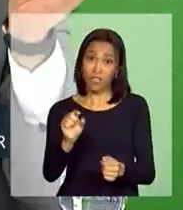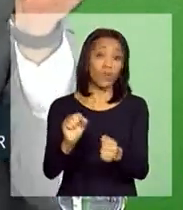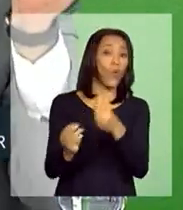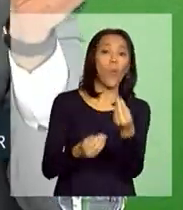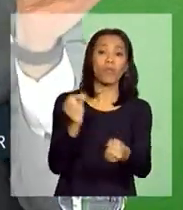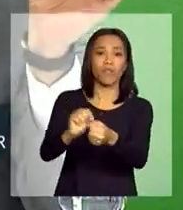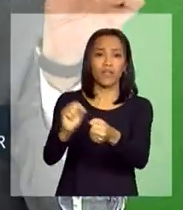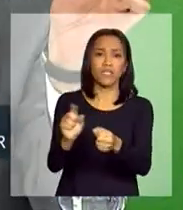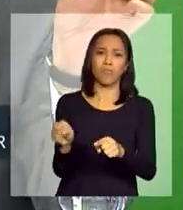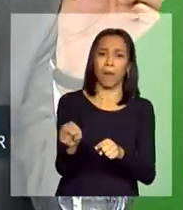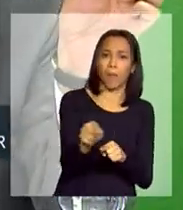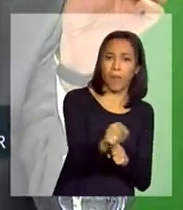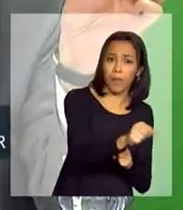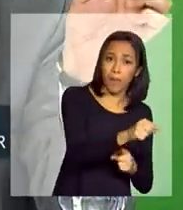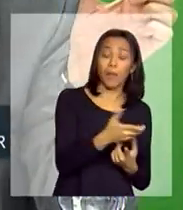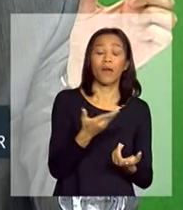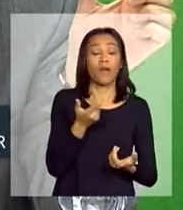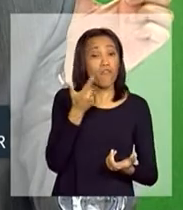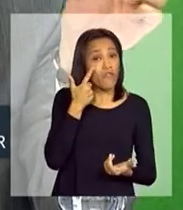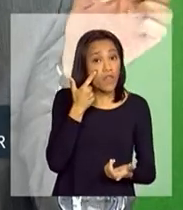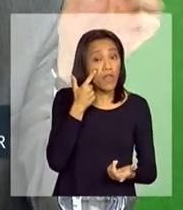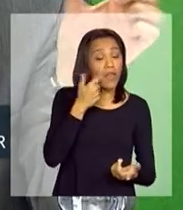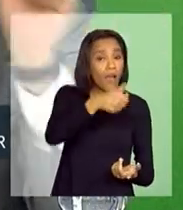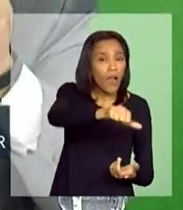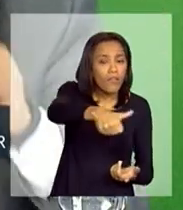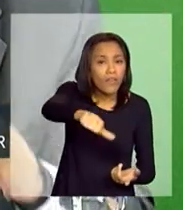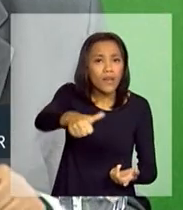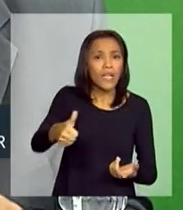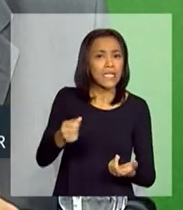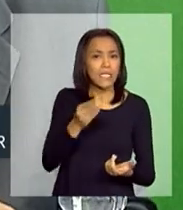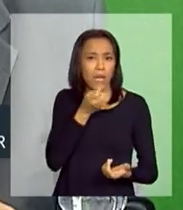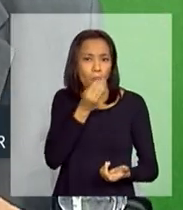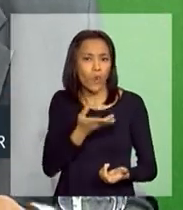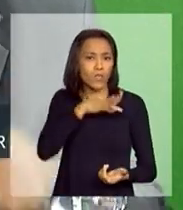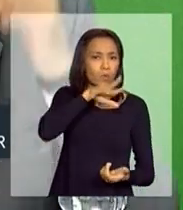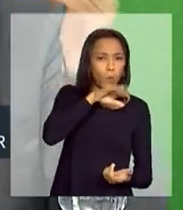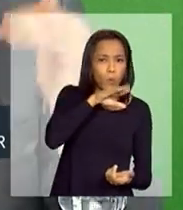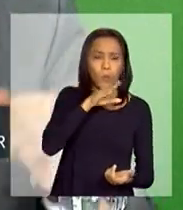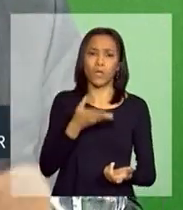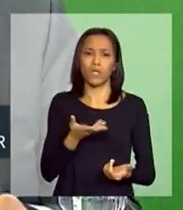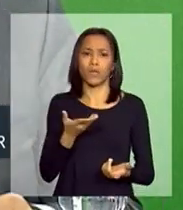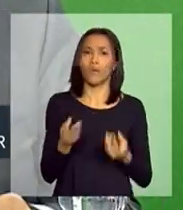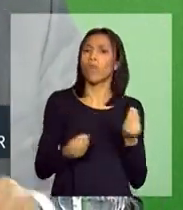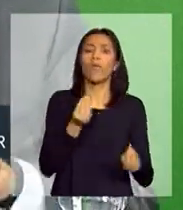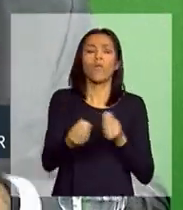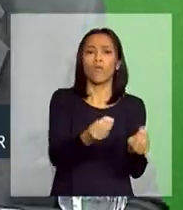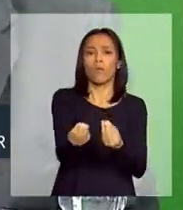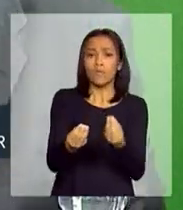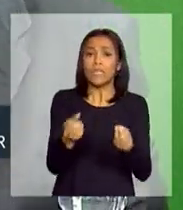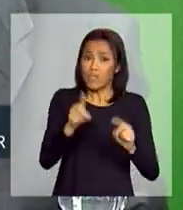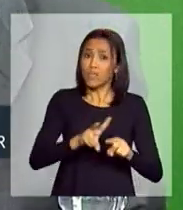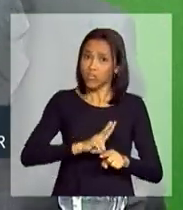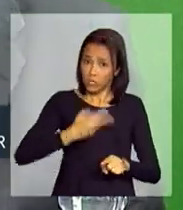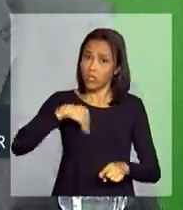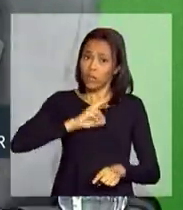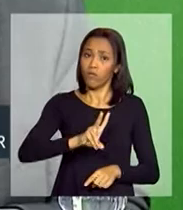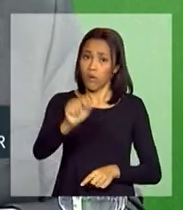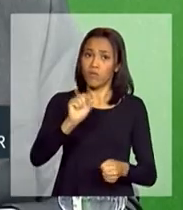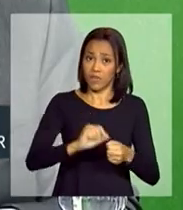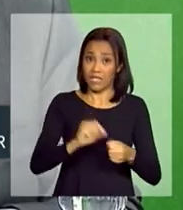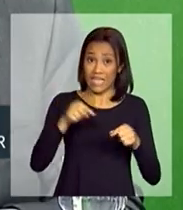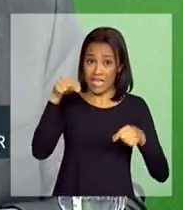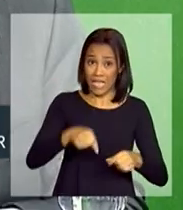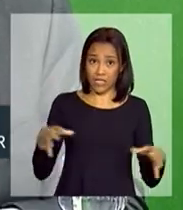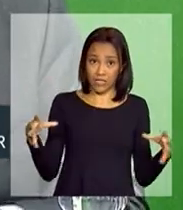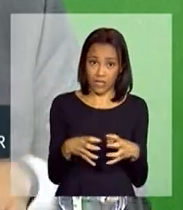a dosemetria sancionatória estabelecida se ela é boa ou se ela é massa é multa é baixa ou alta isso nós vamos fazer nessas câmaras